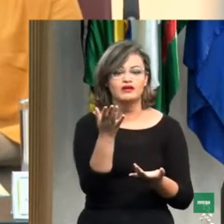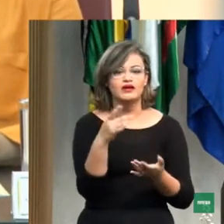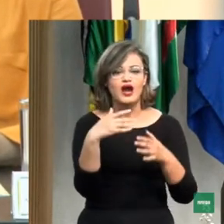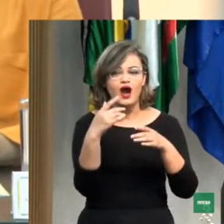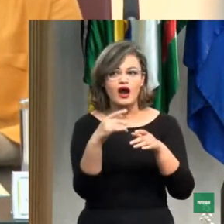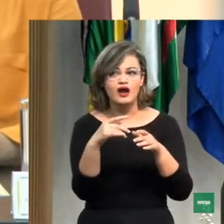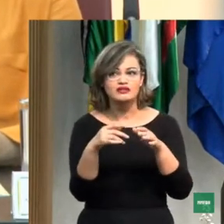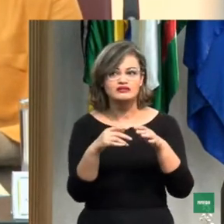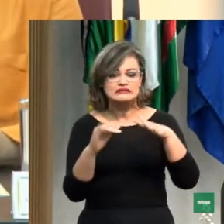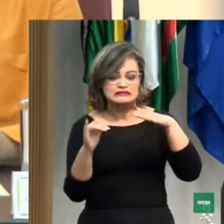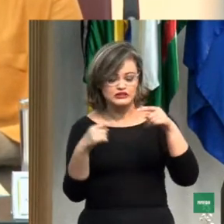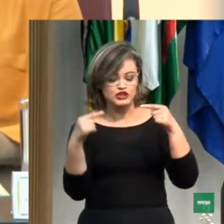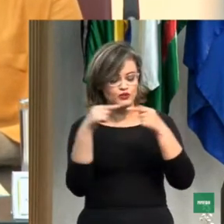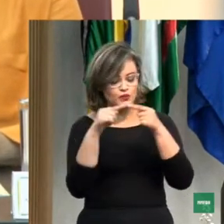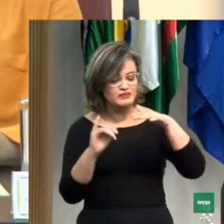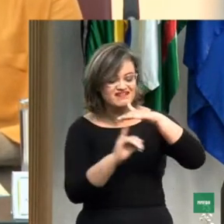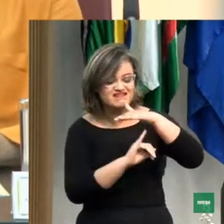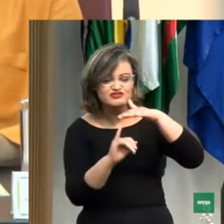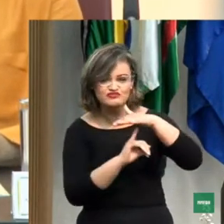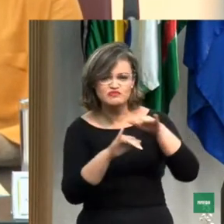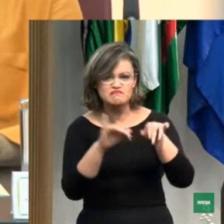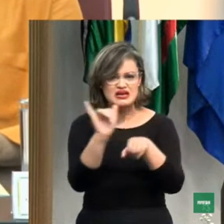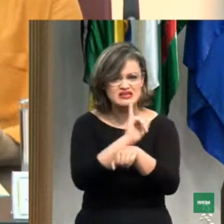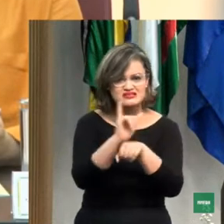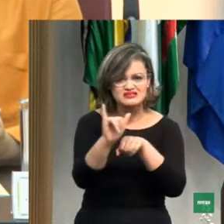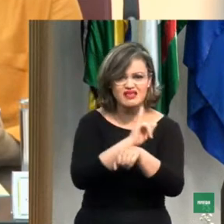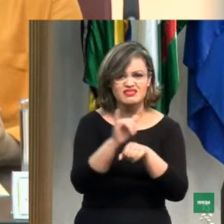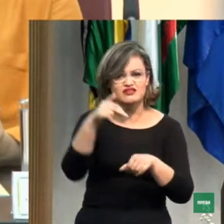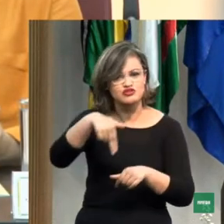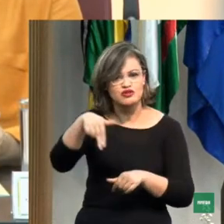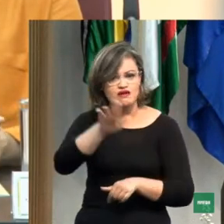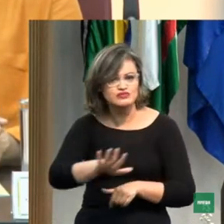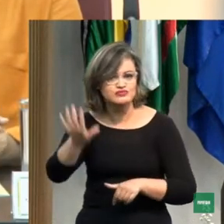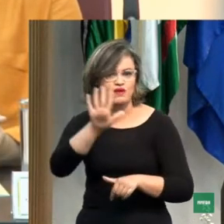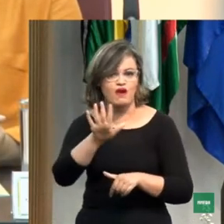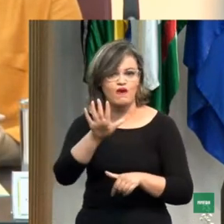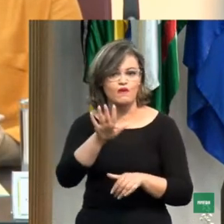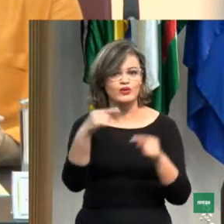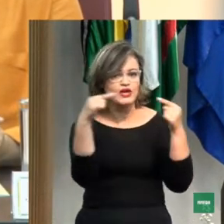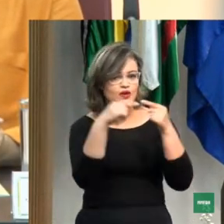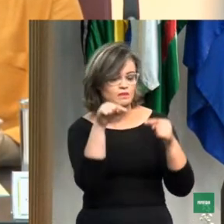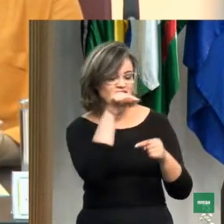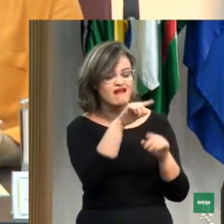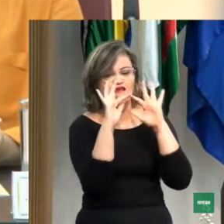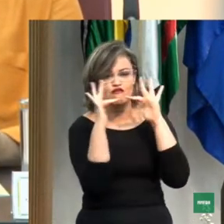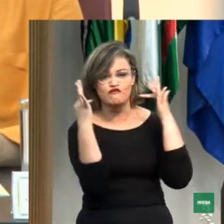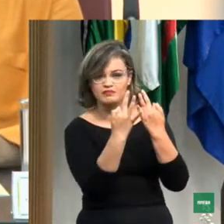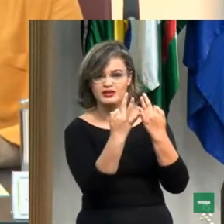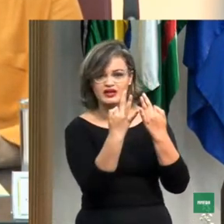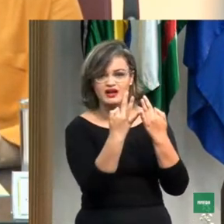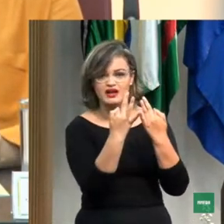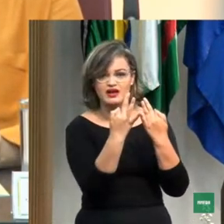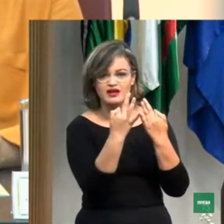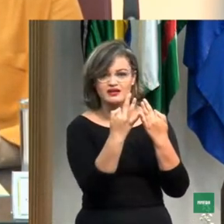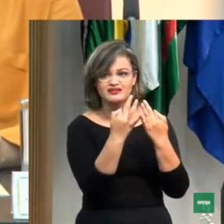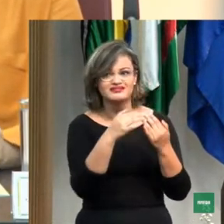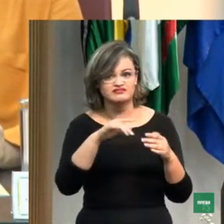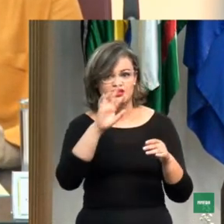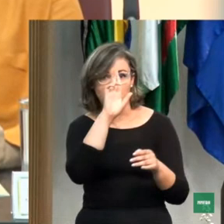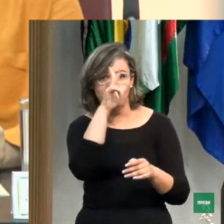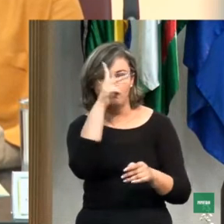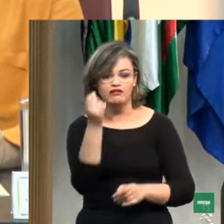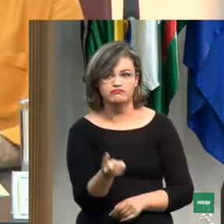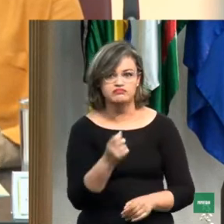institucionalizar uma estratégia nacional, né, em relação à família, não se dá imediatamente. Nós estamos colocando